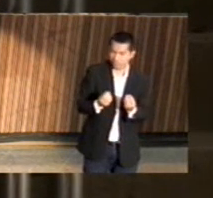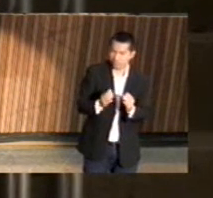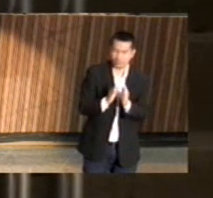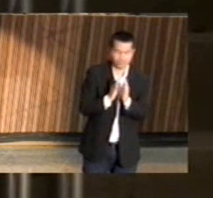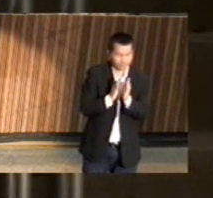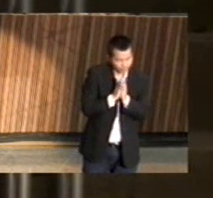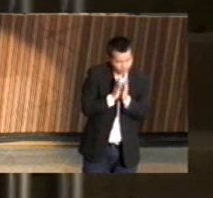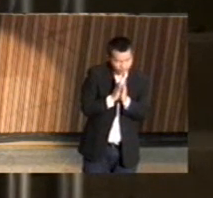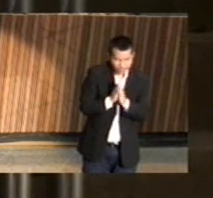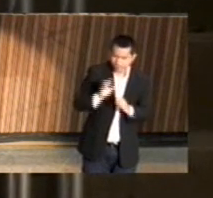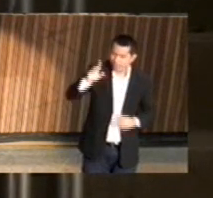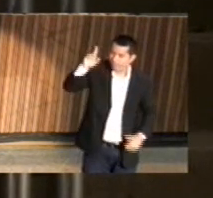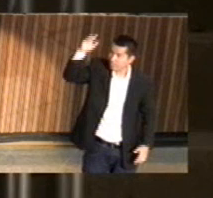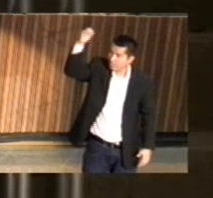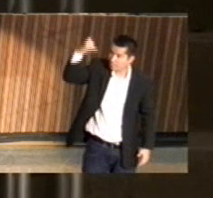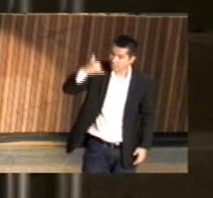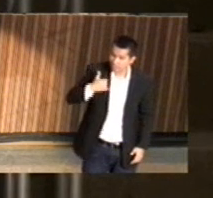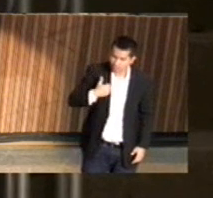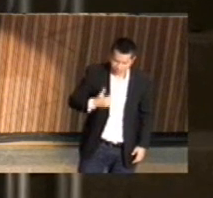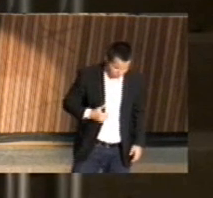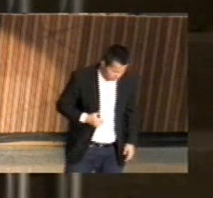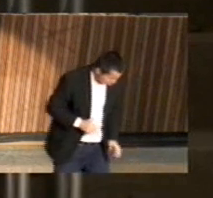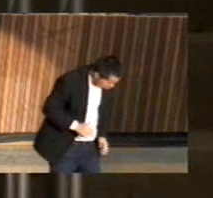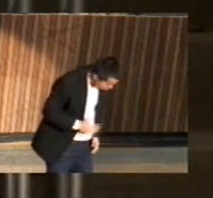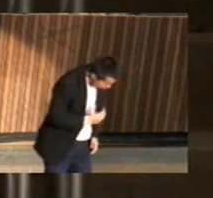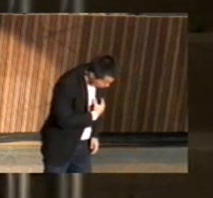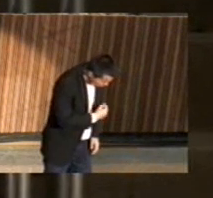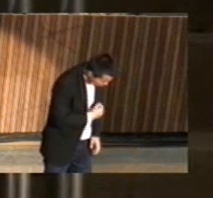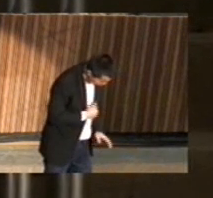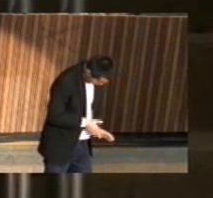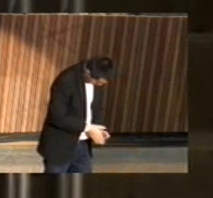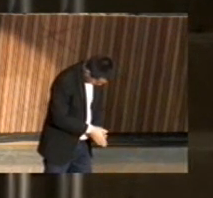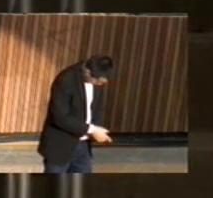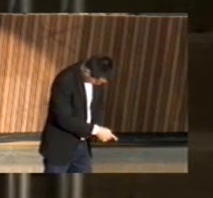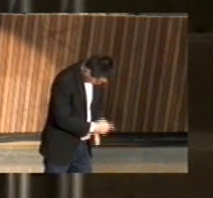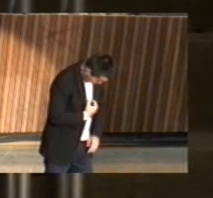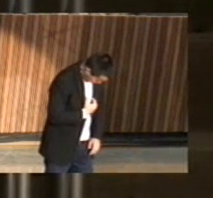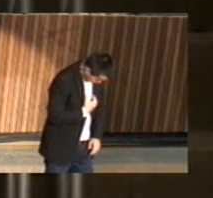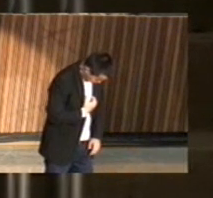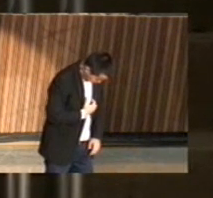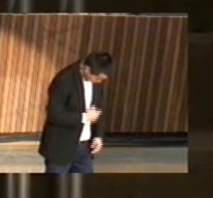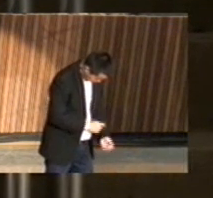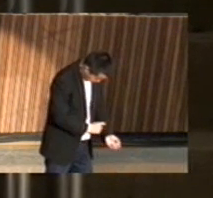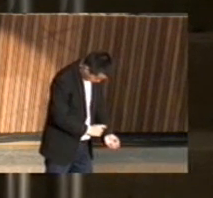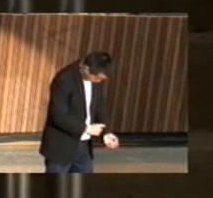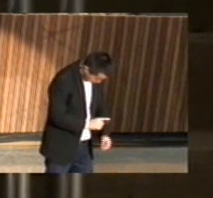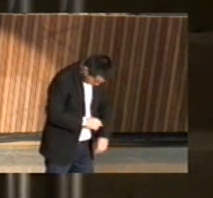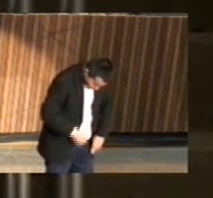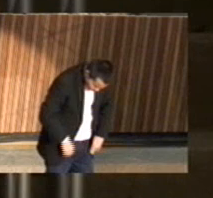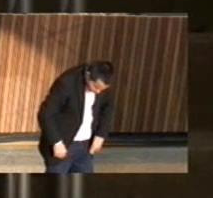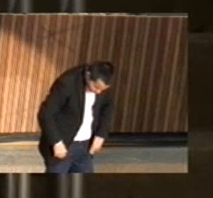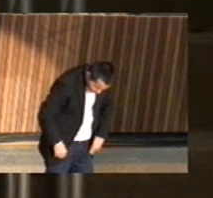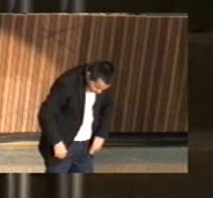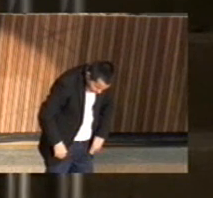Oferece a bênção. Oferece. Mas, Senhor, oferece.